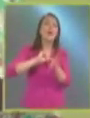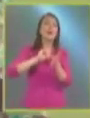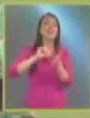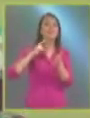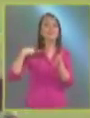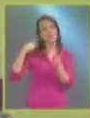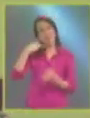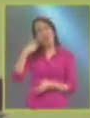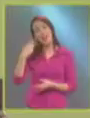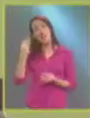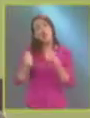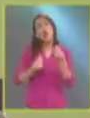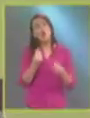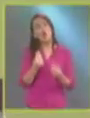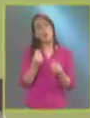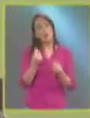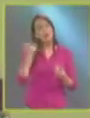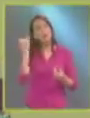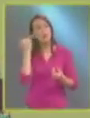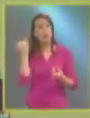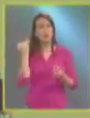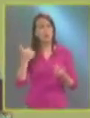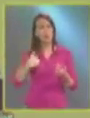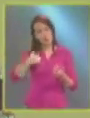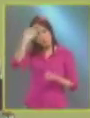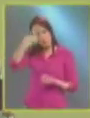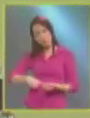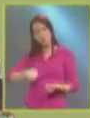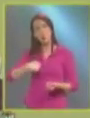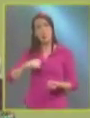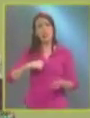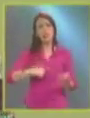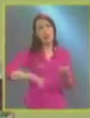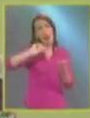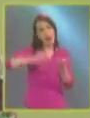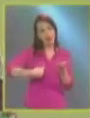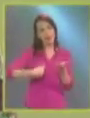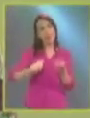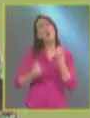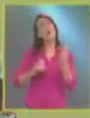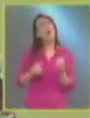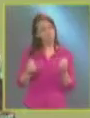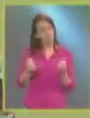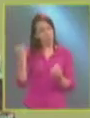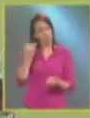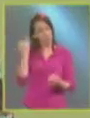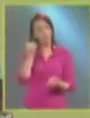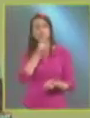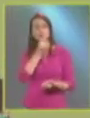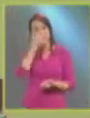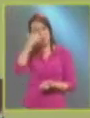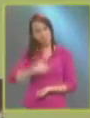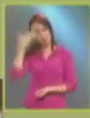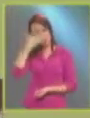né? Da importância da assinatura, da pessoa assinar o nome dela. Aí, no caso do cego,